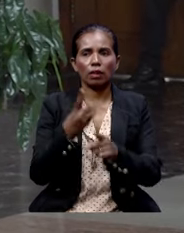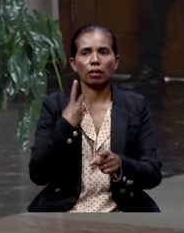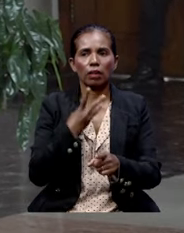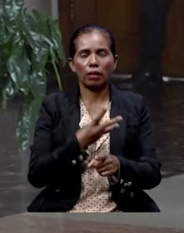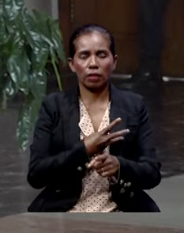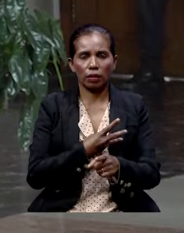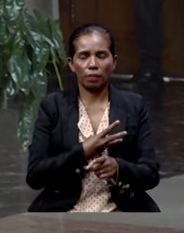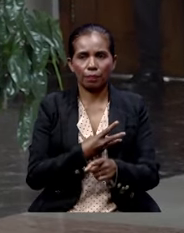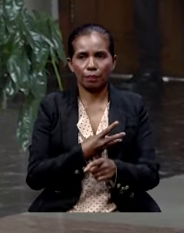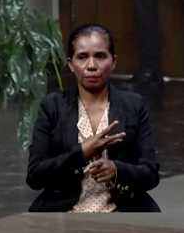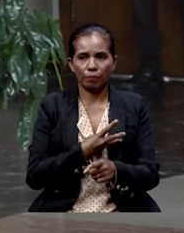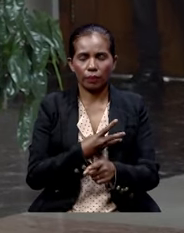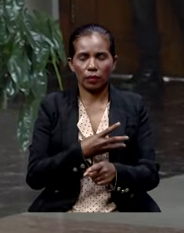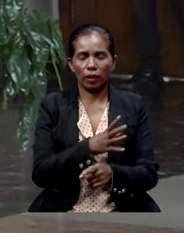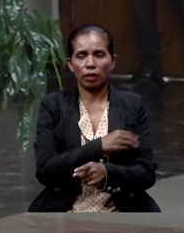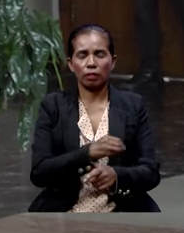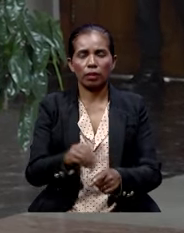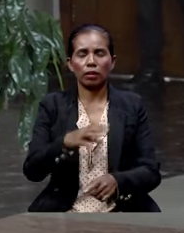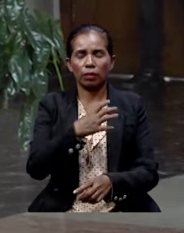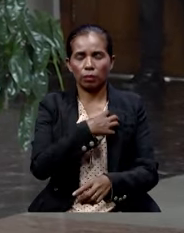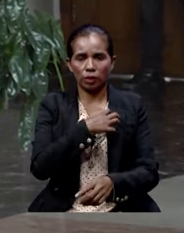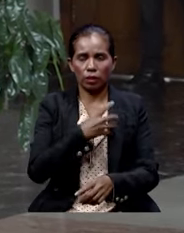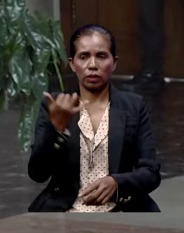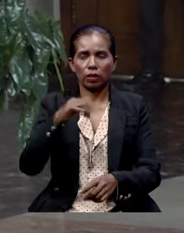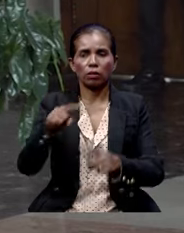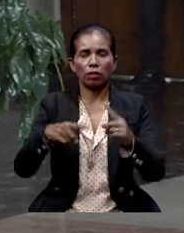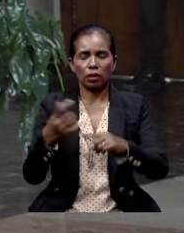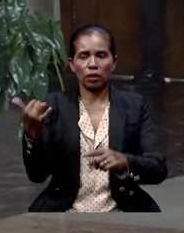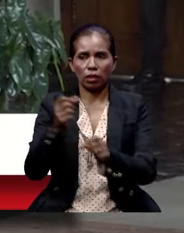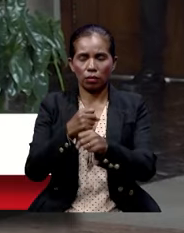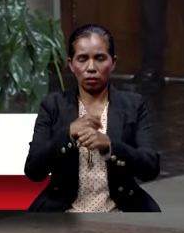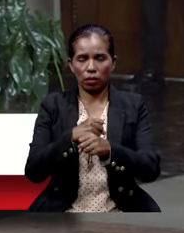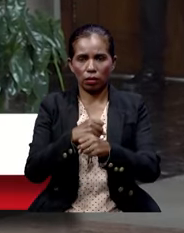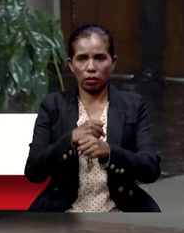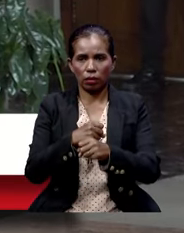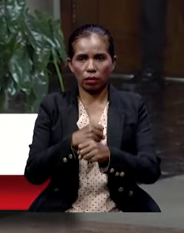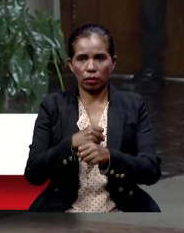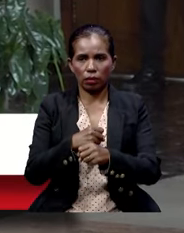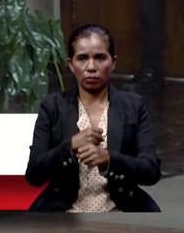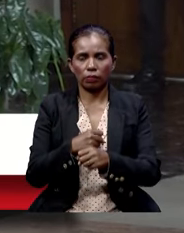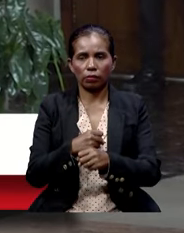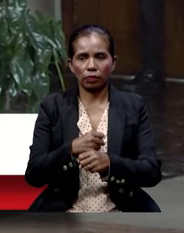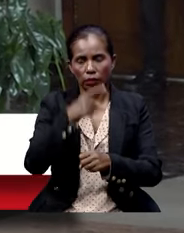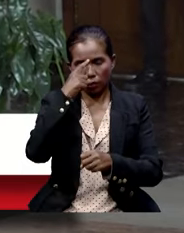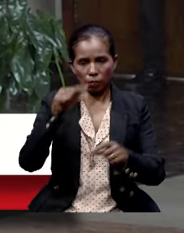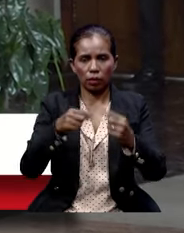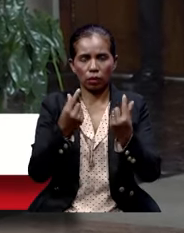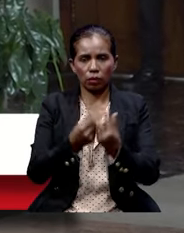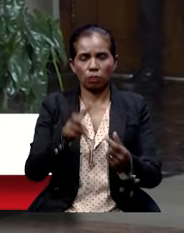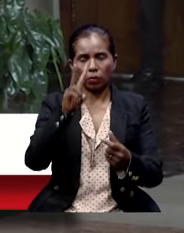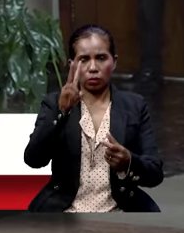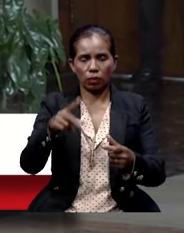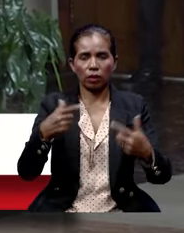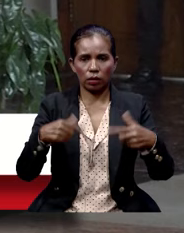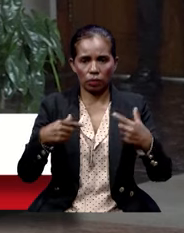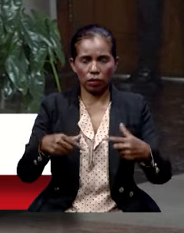parte patrulha, e tem força reserva, a gente se ralou a atuação, e também o grupo rua ataca malo, e